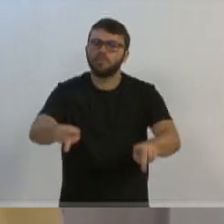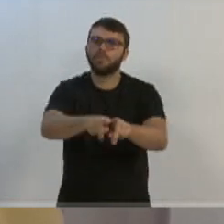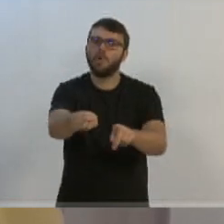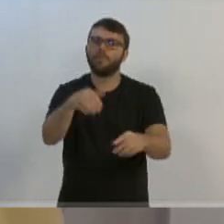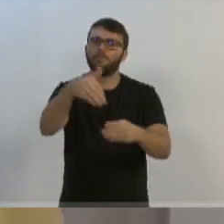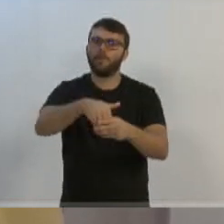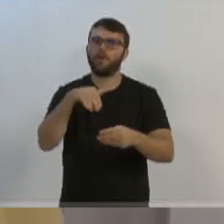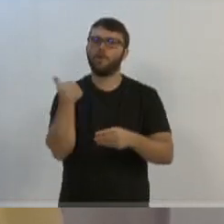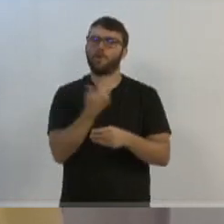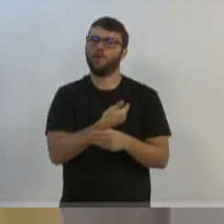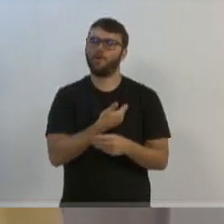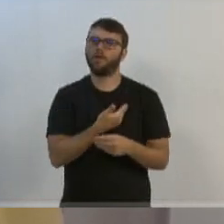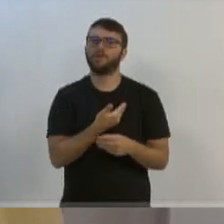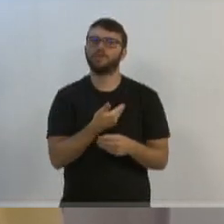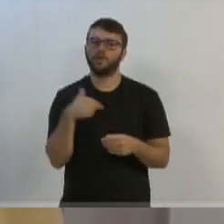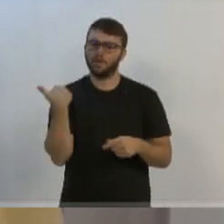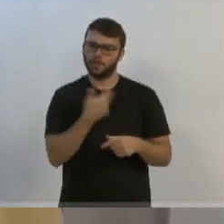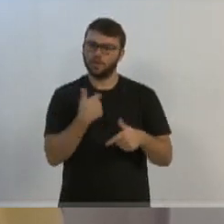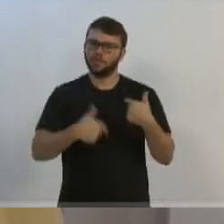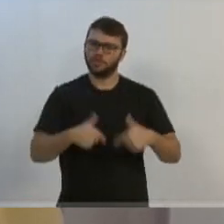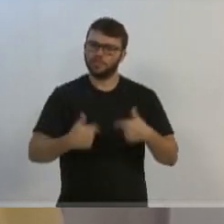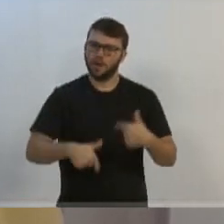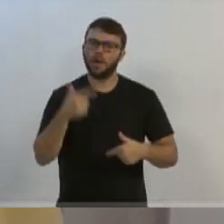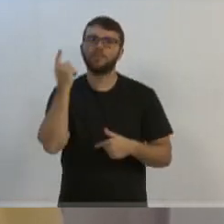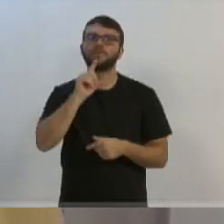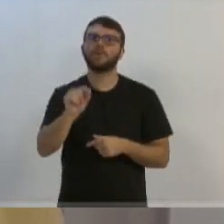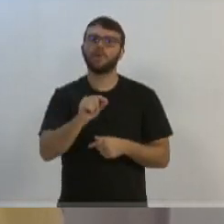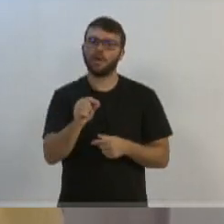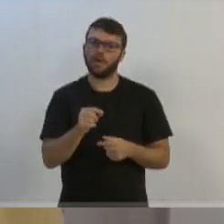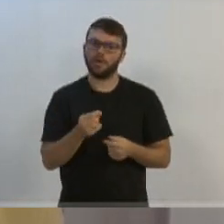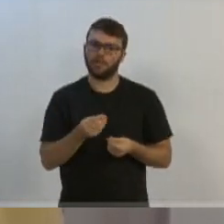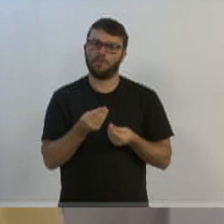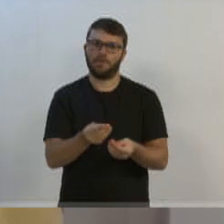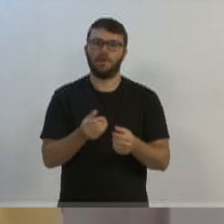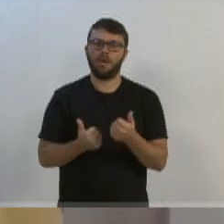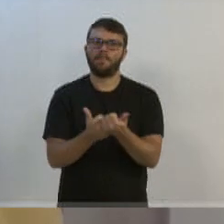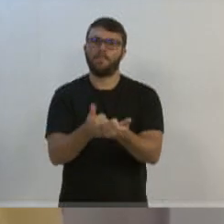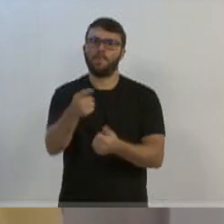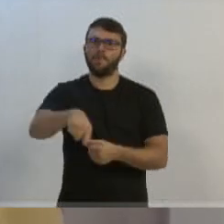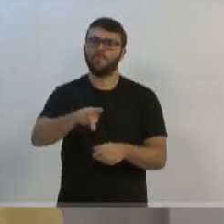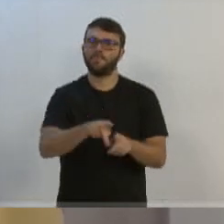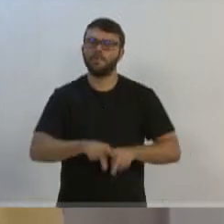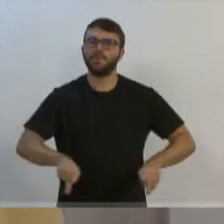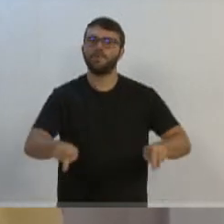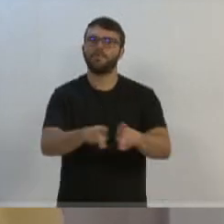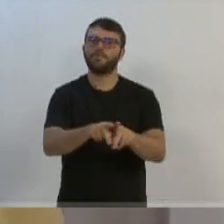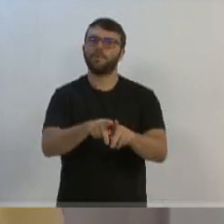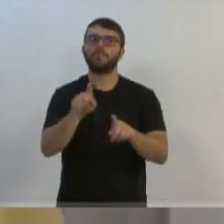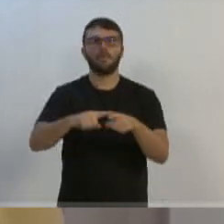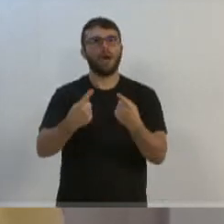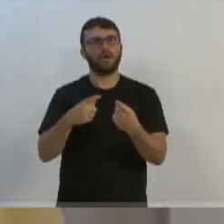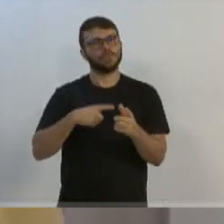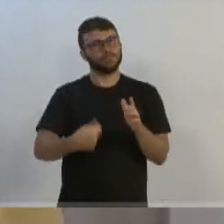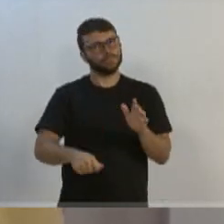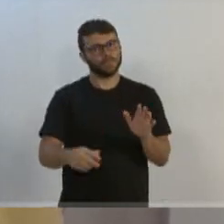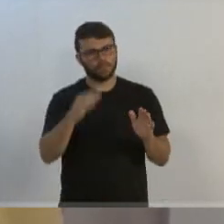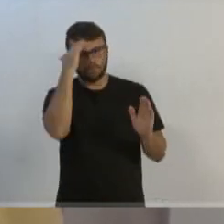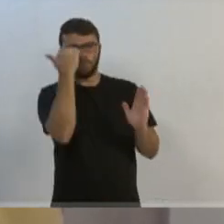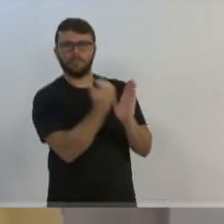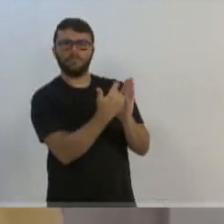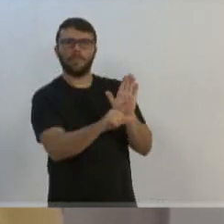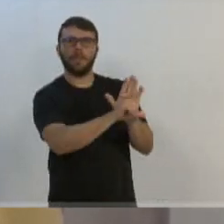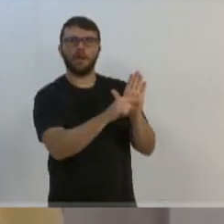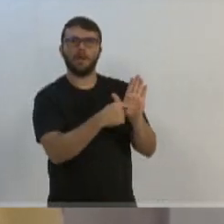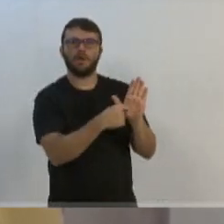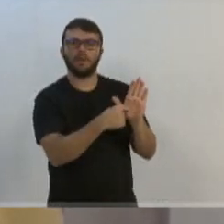gente possa trabalhar a favor do povo, mas dentro de um princípio maior, que é o princípio da legalidade. A partir da